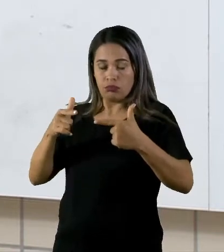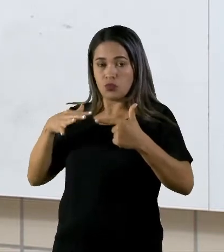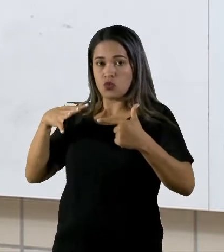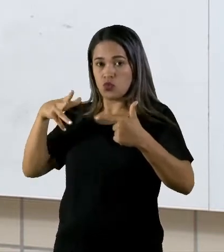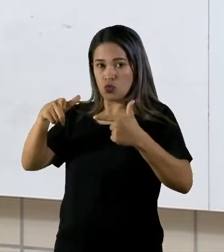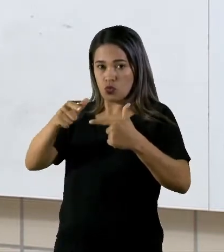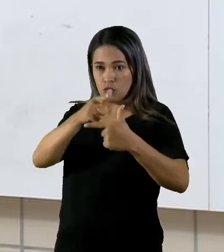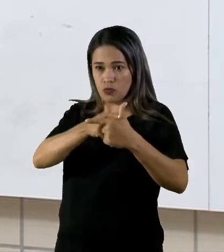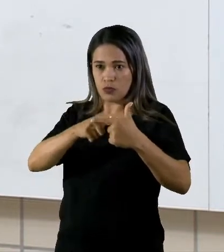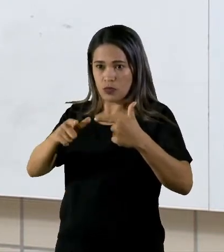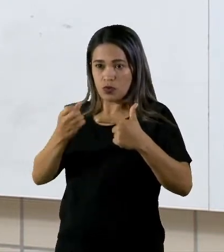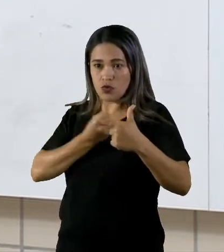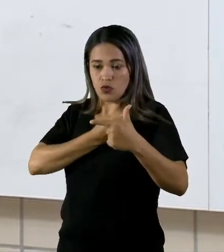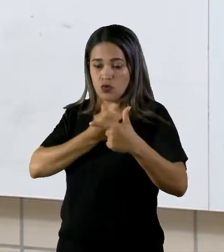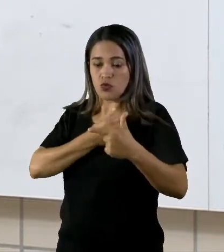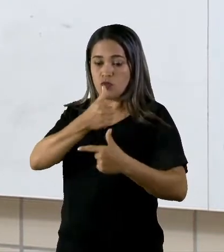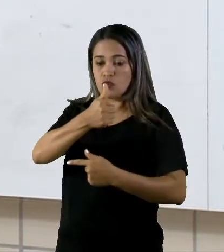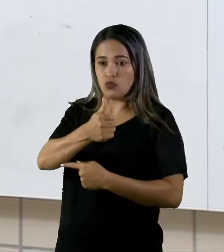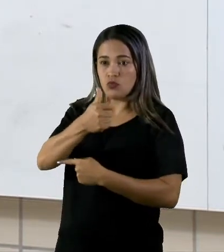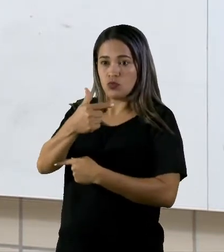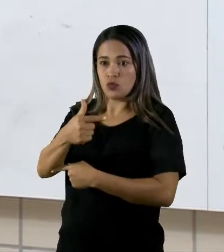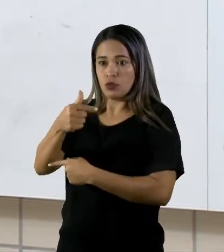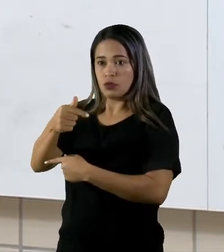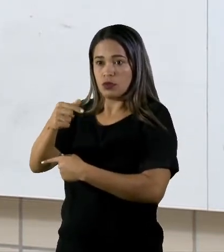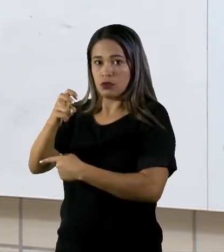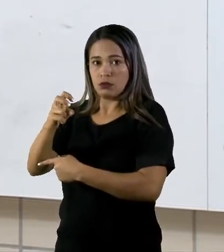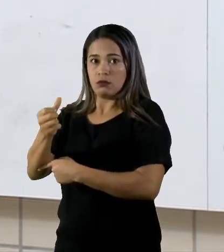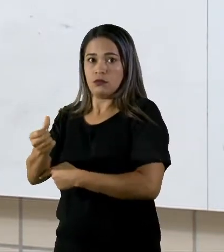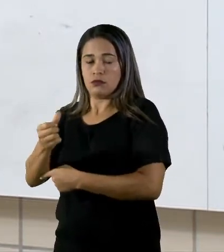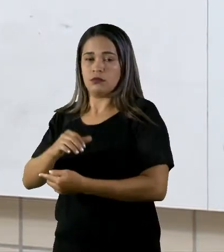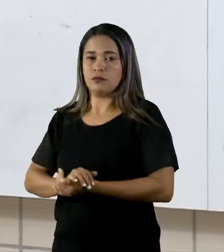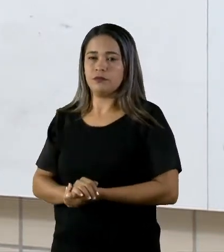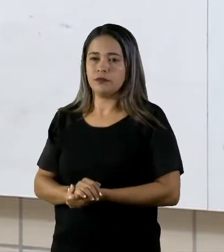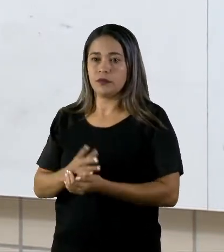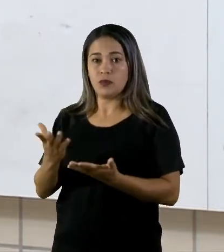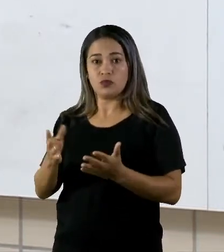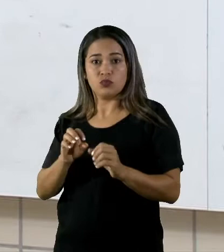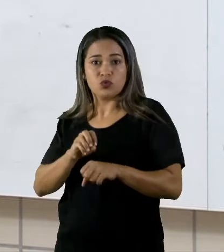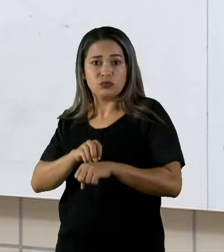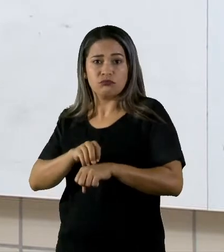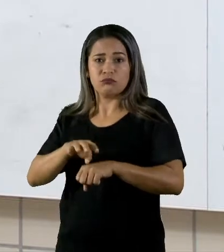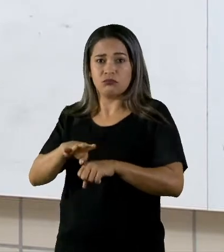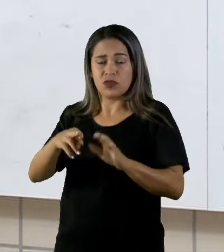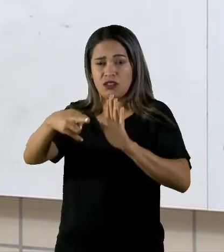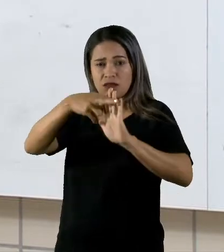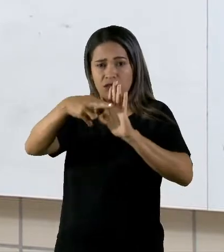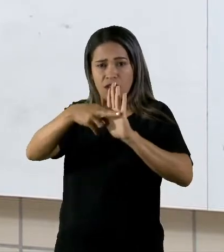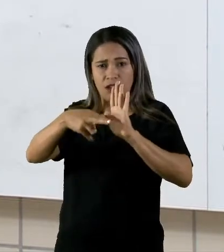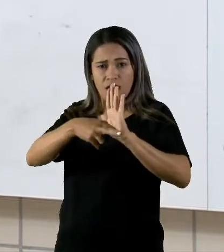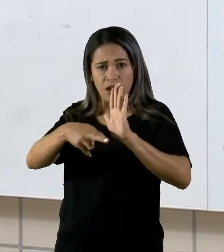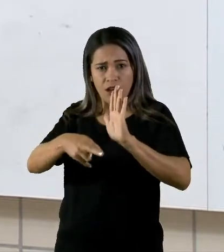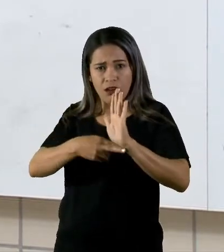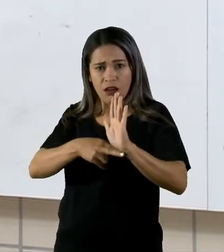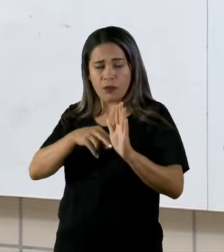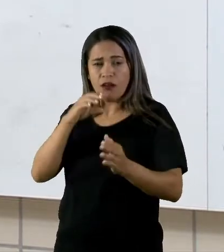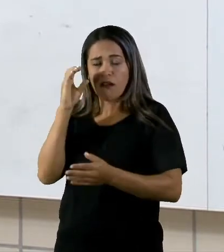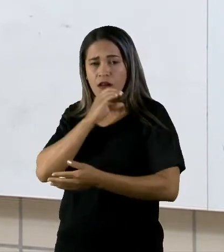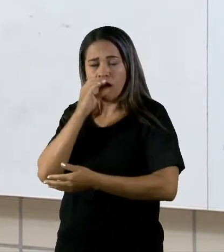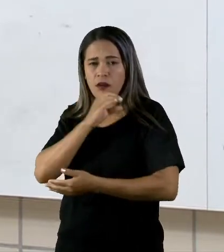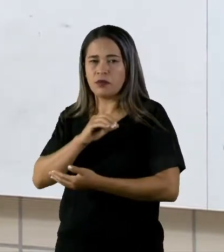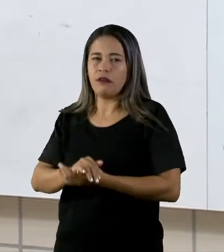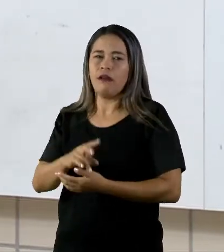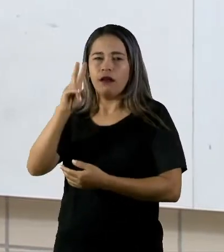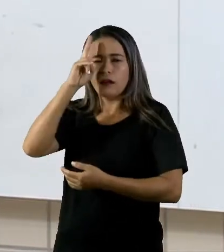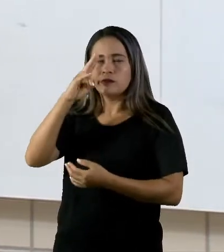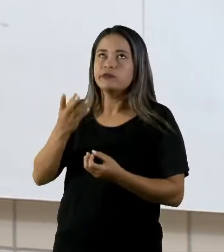divisores desse número aqui. E com isso, com os critérios, eu ando mais rápido. Você já imaginou se você fosse fazer